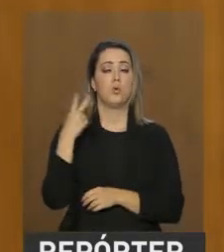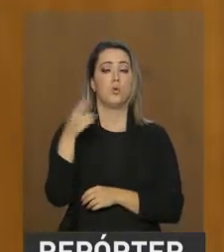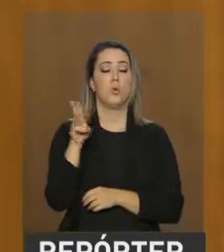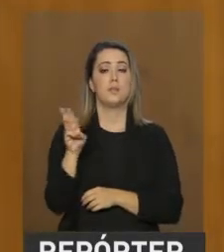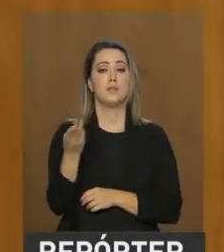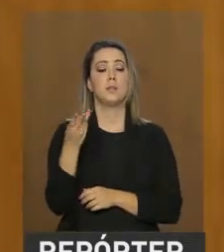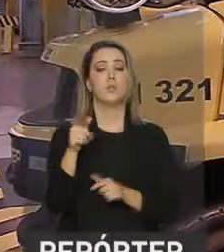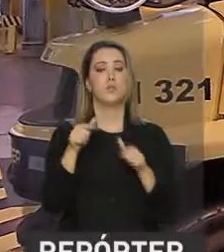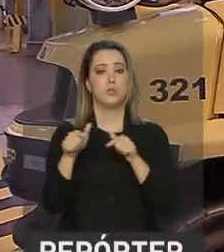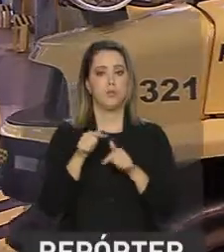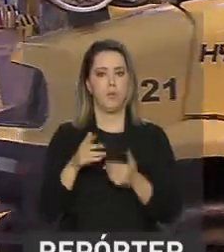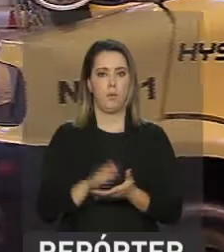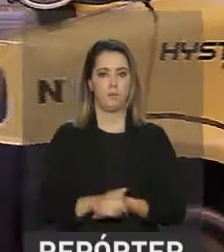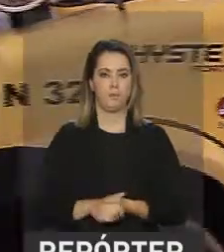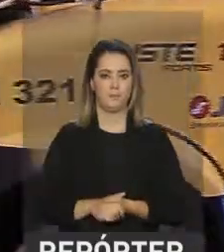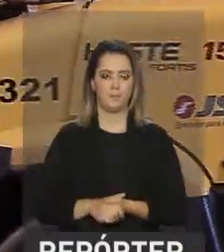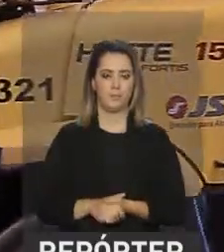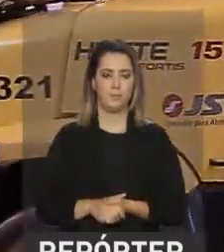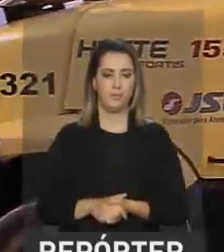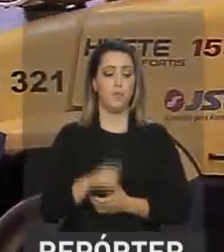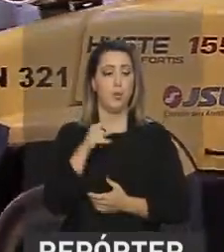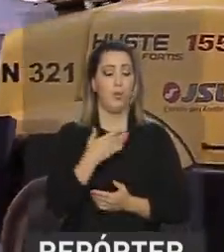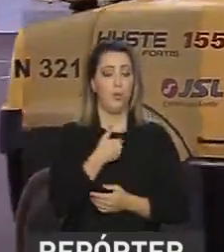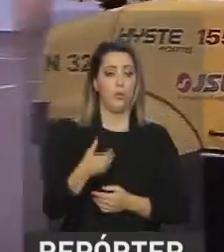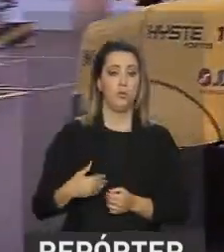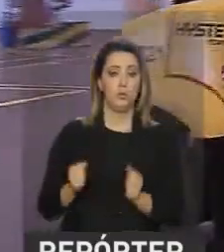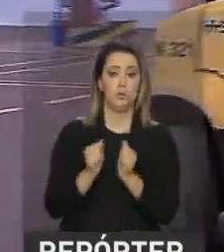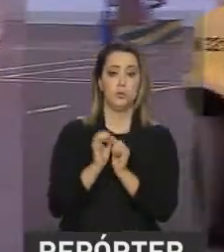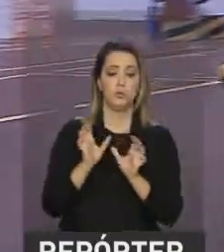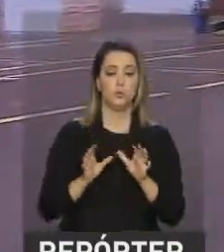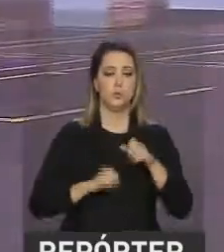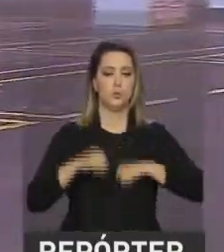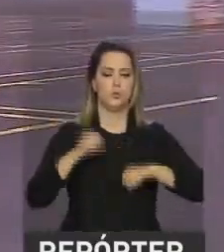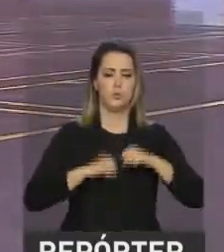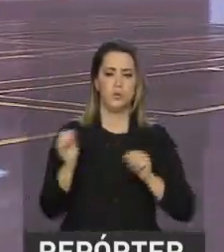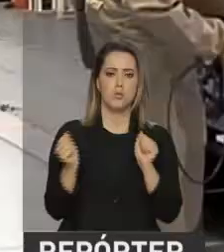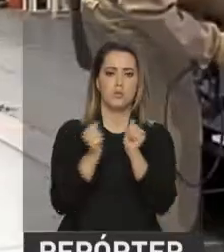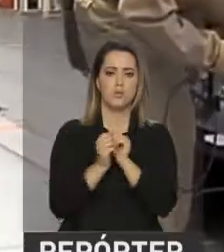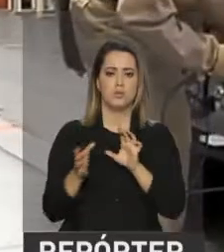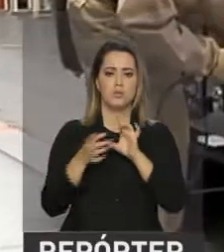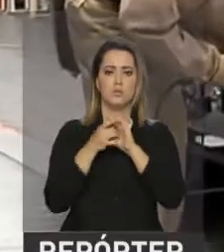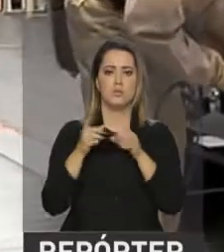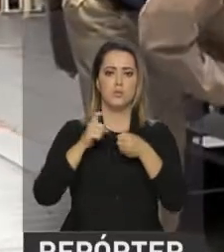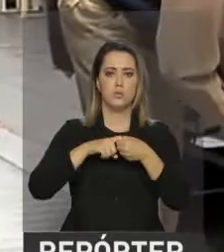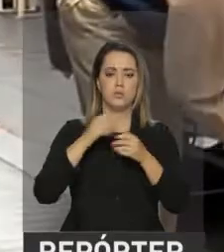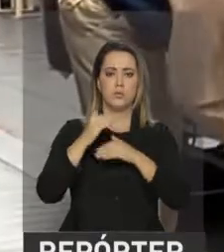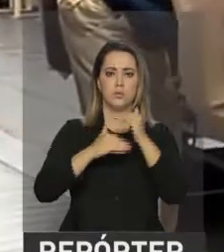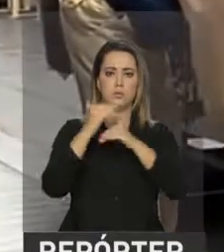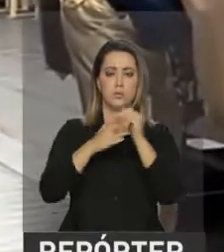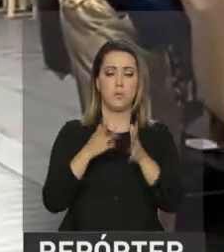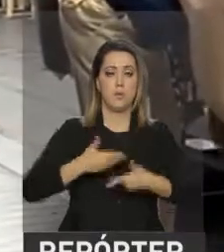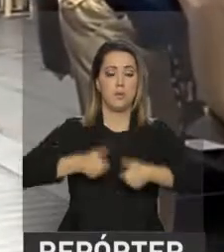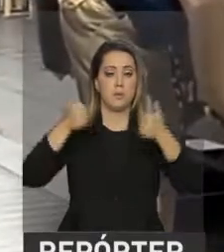de empregos o governo eo setor produtivo estão convictos de que a nova legislação aliada à retomada do crescimento vai melhorar